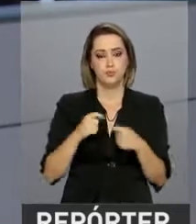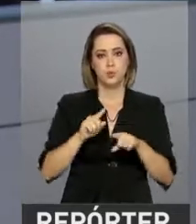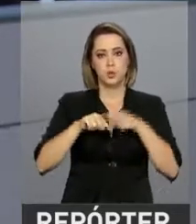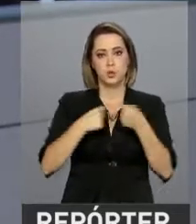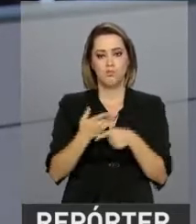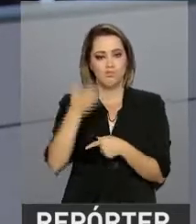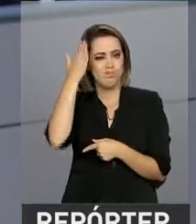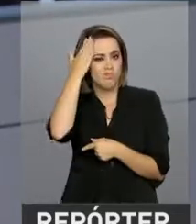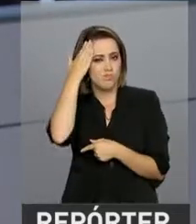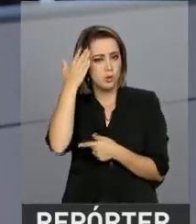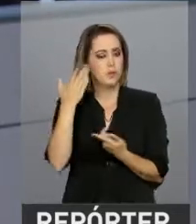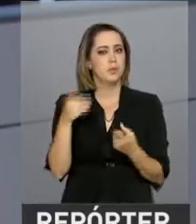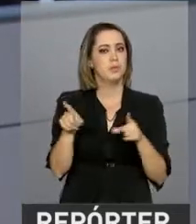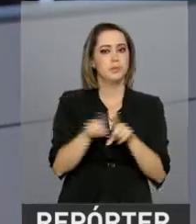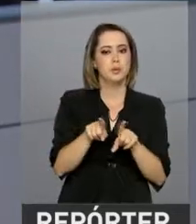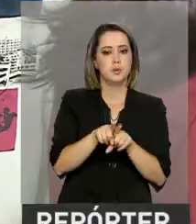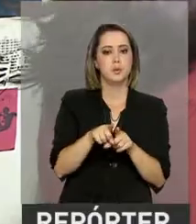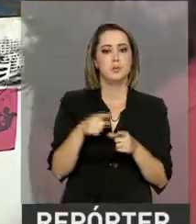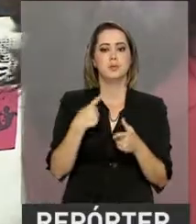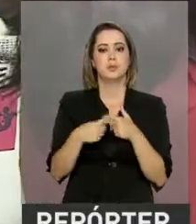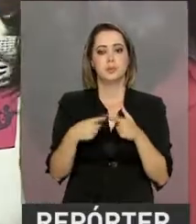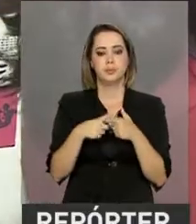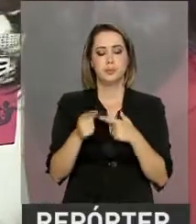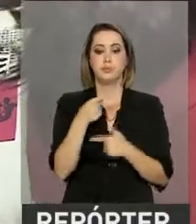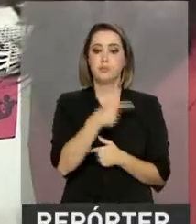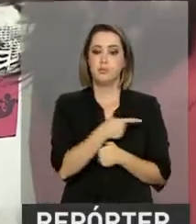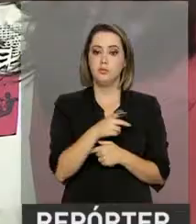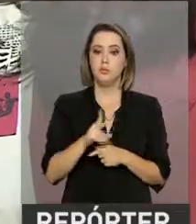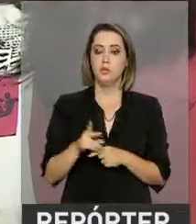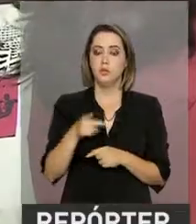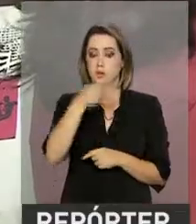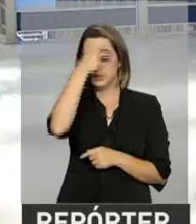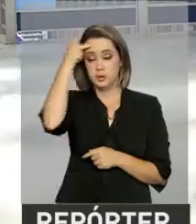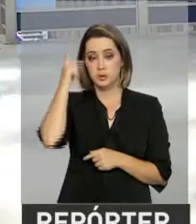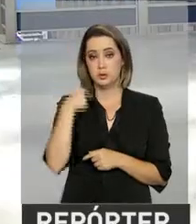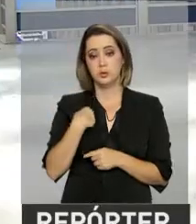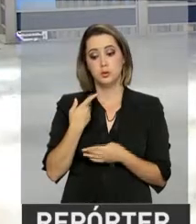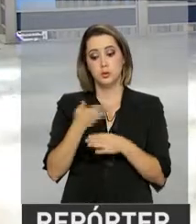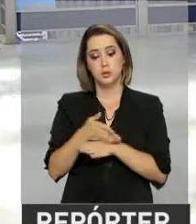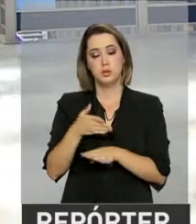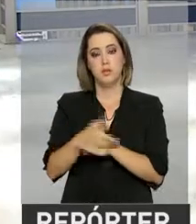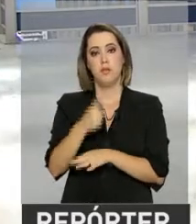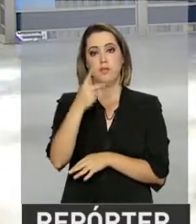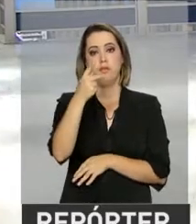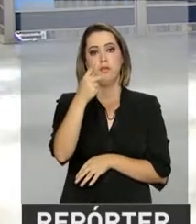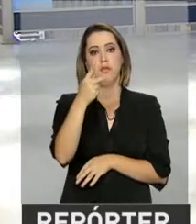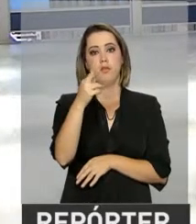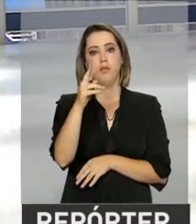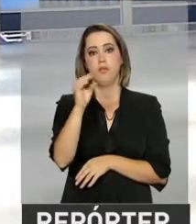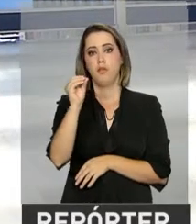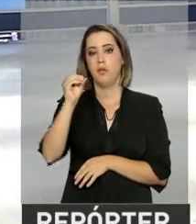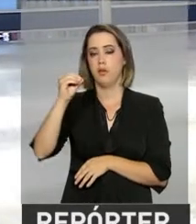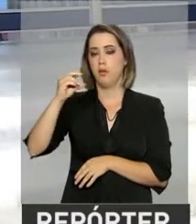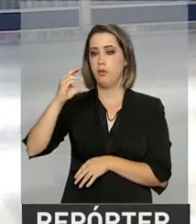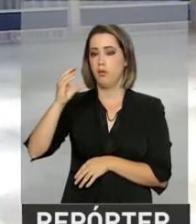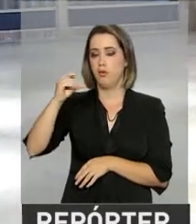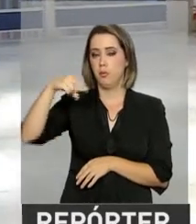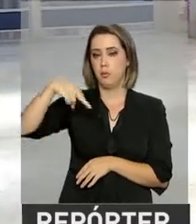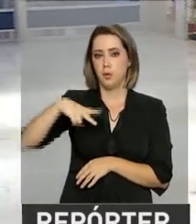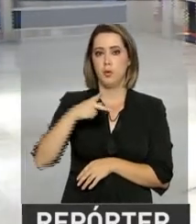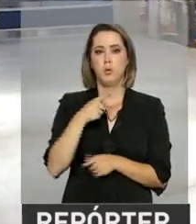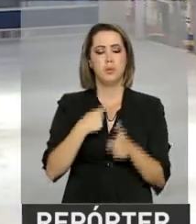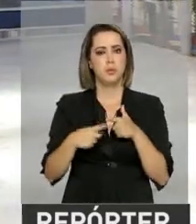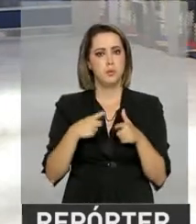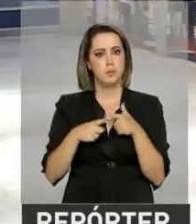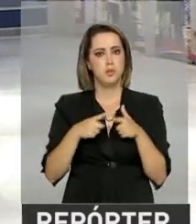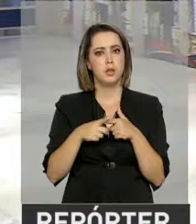outra bateu a cabeça em e criou se ligar luciana está entre os consumidores que vão aos procons para prestar queixas sobre problemas com produtos